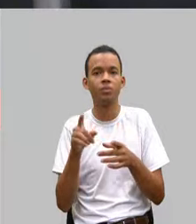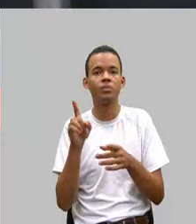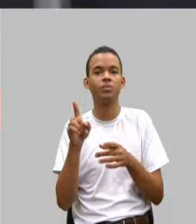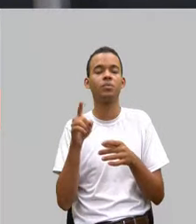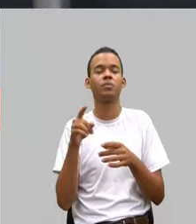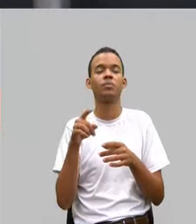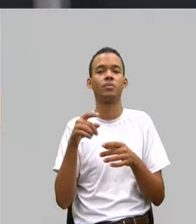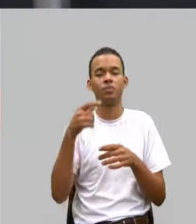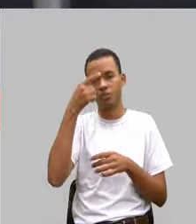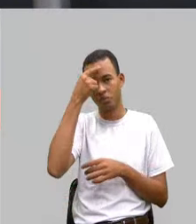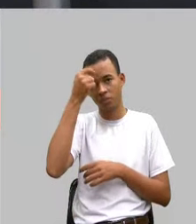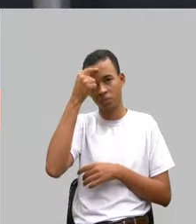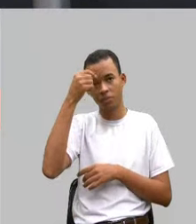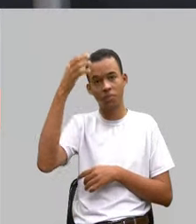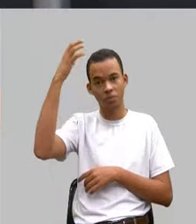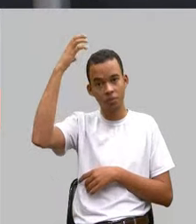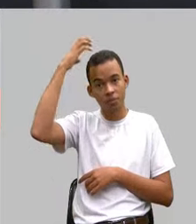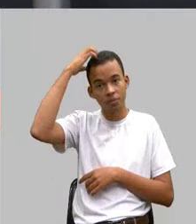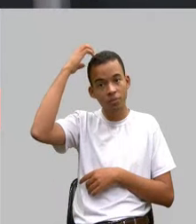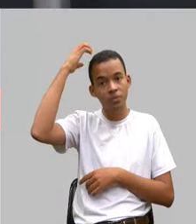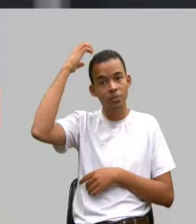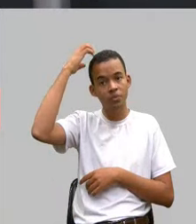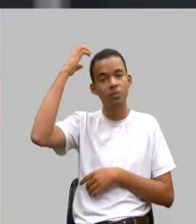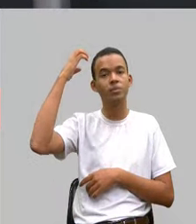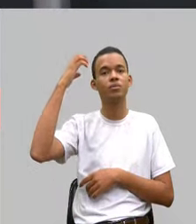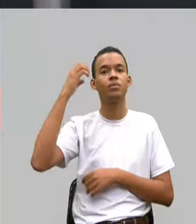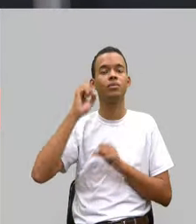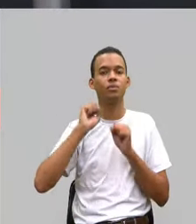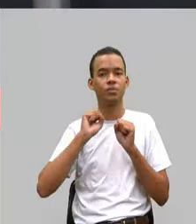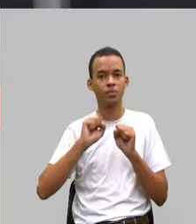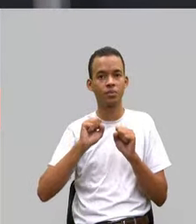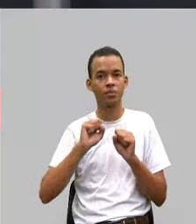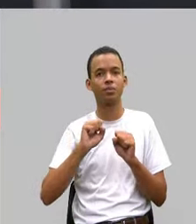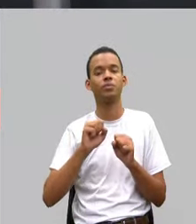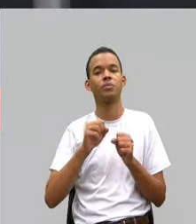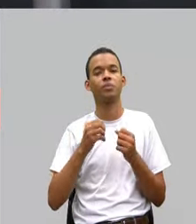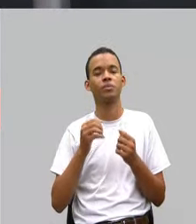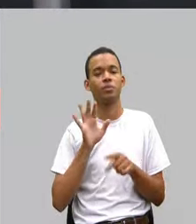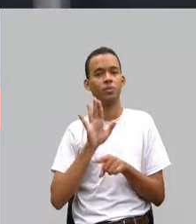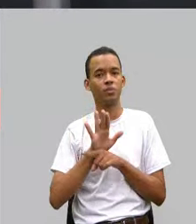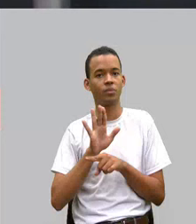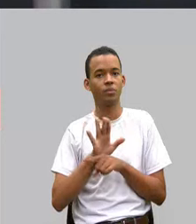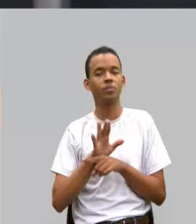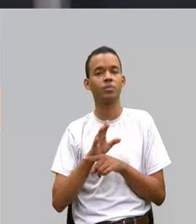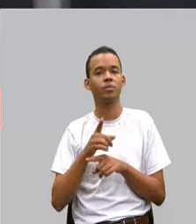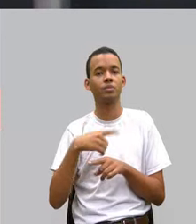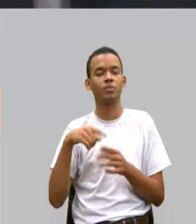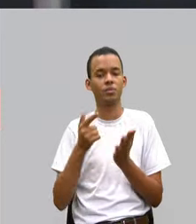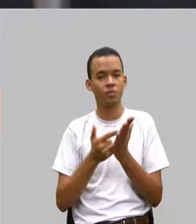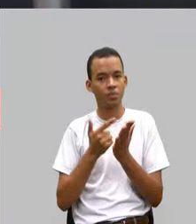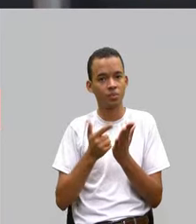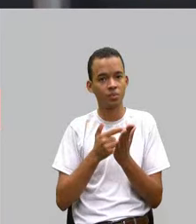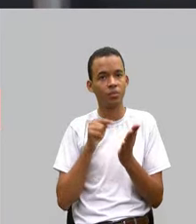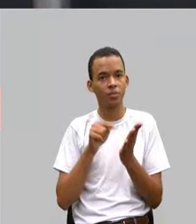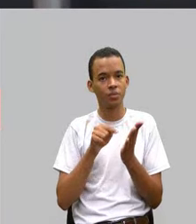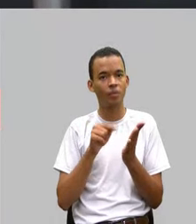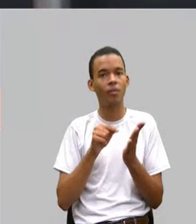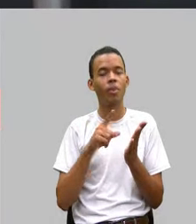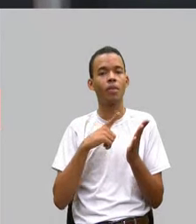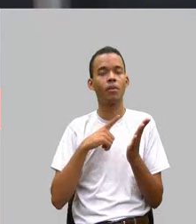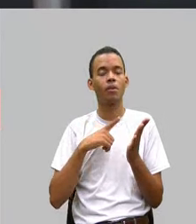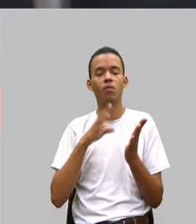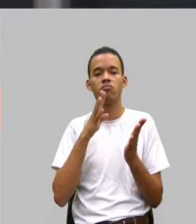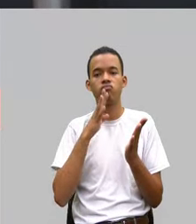Rei Campus donal Lindu e etc ã fizemos uma publicação temática com contribuições de vários Campos de saber com